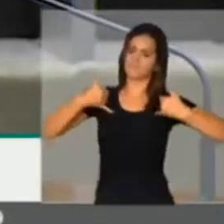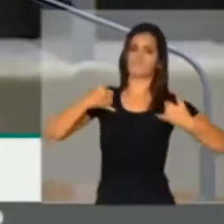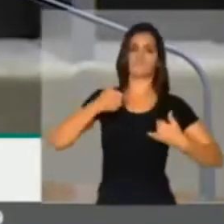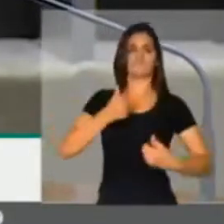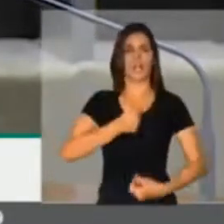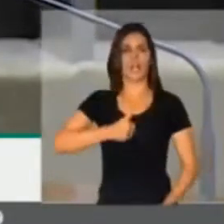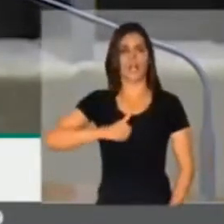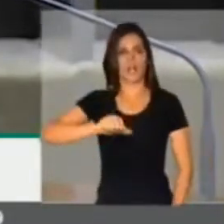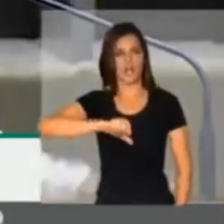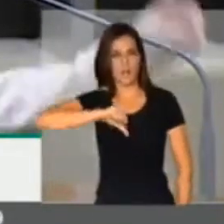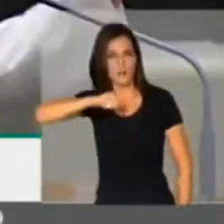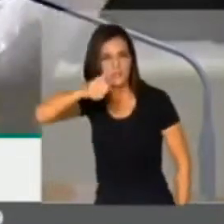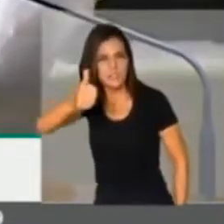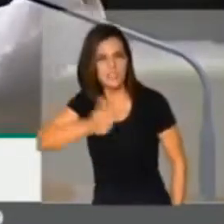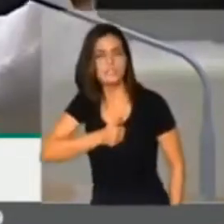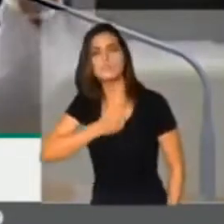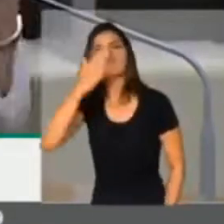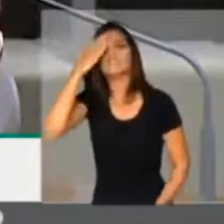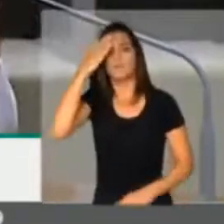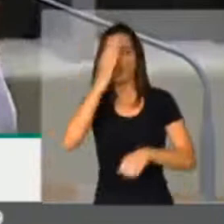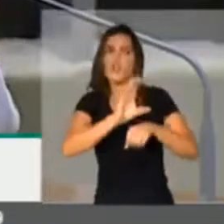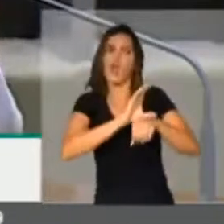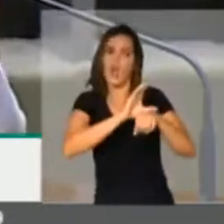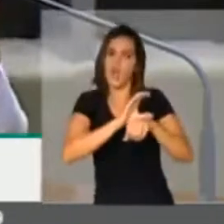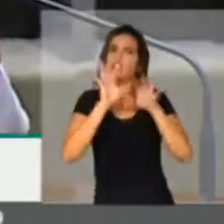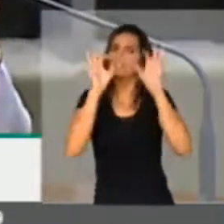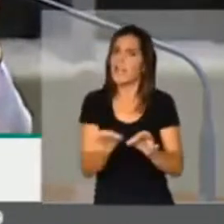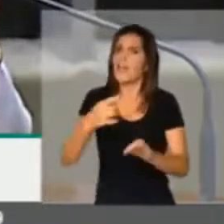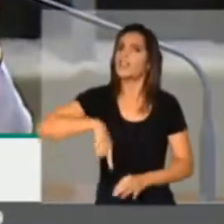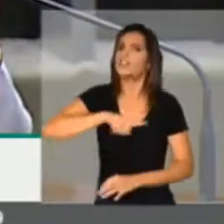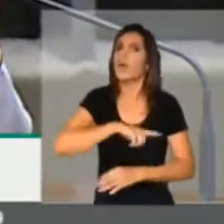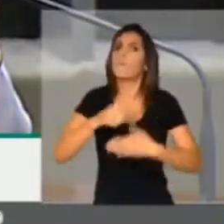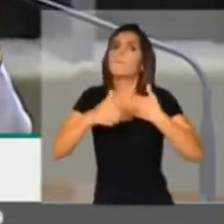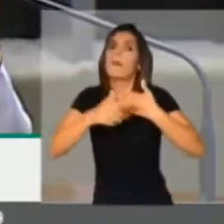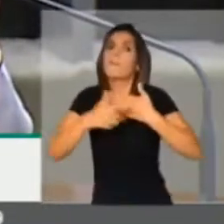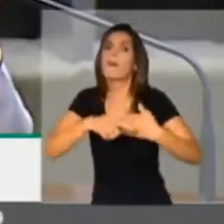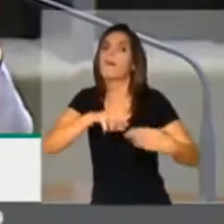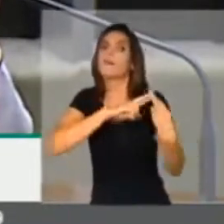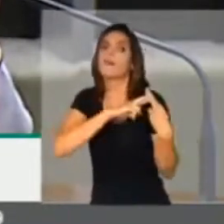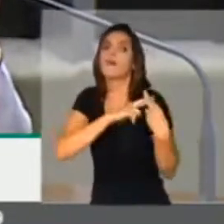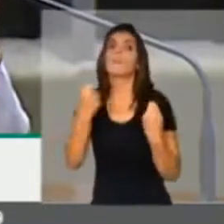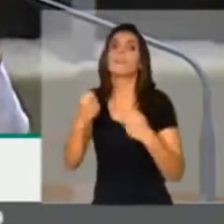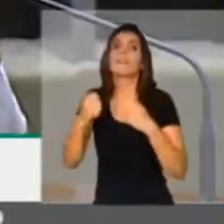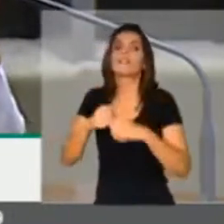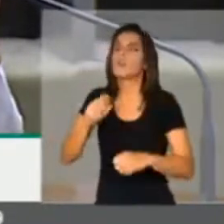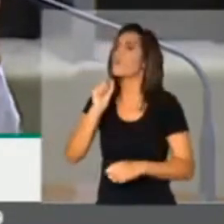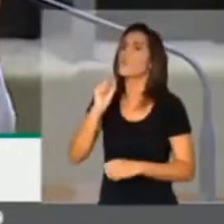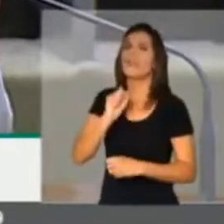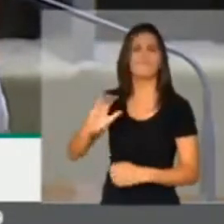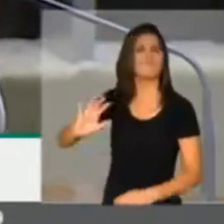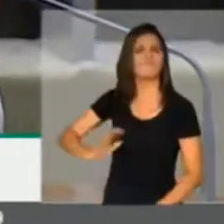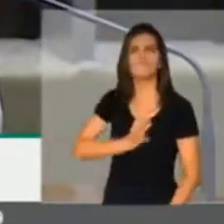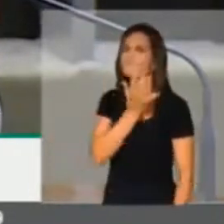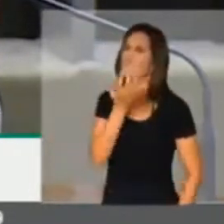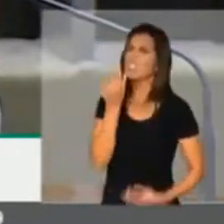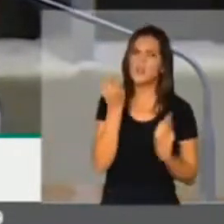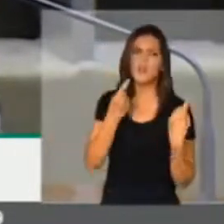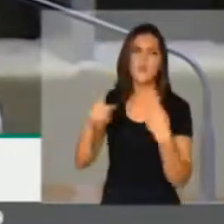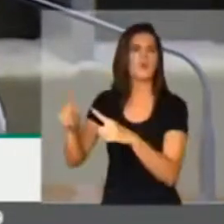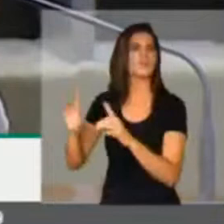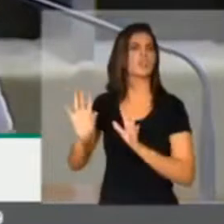seu papel constitucional, tem que votar uma moção de repúdio a esta viagem, de indignação, em nome